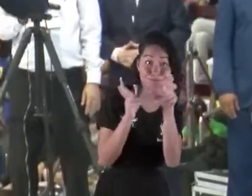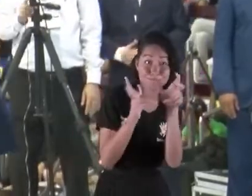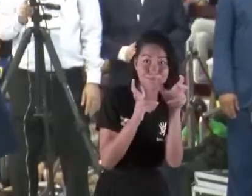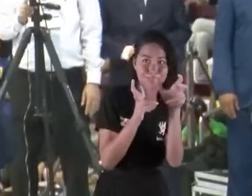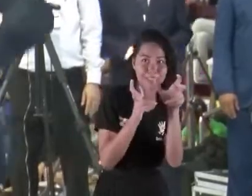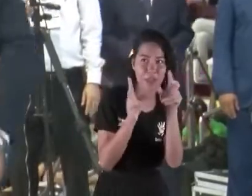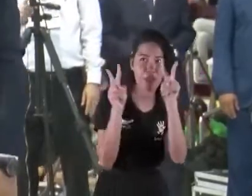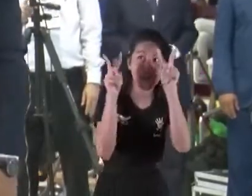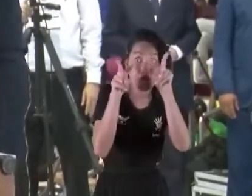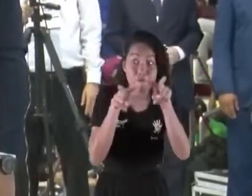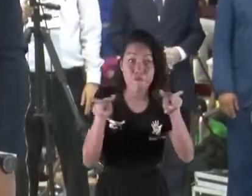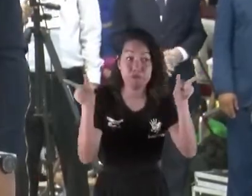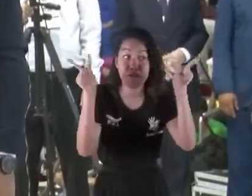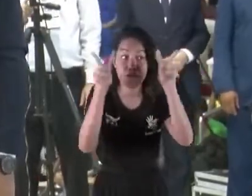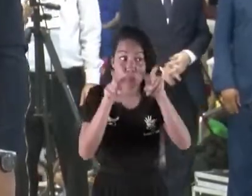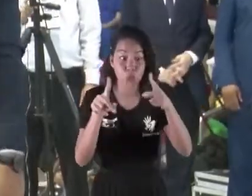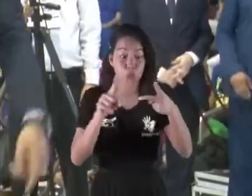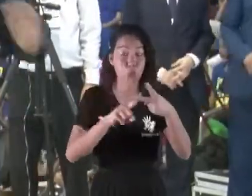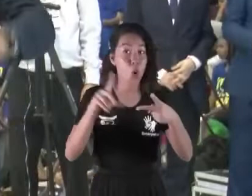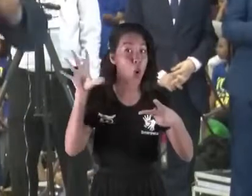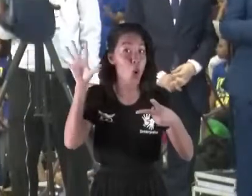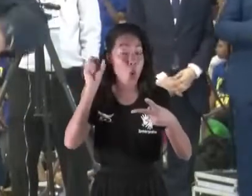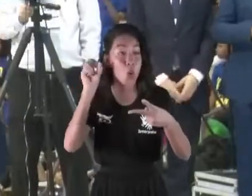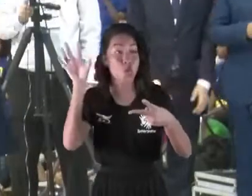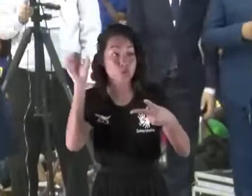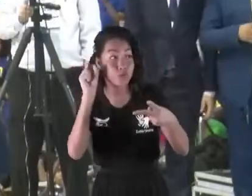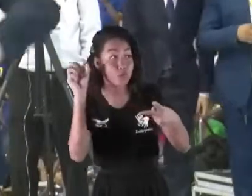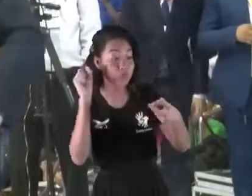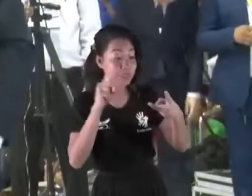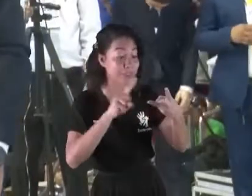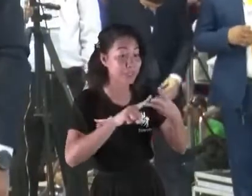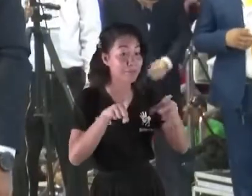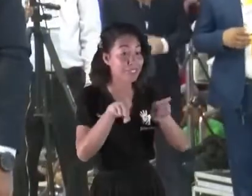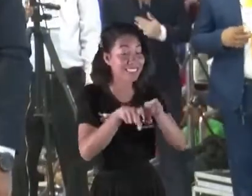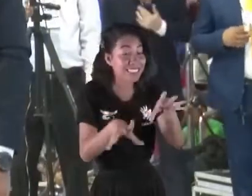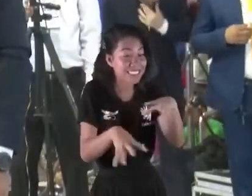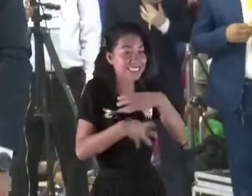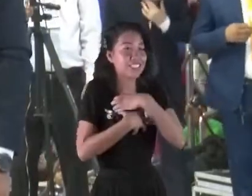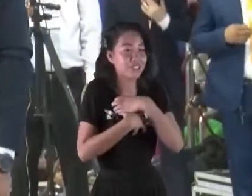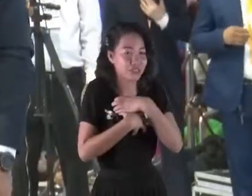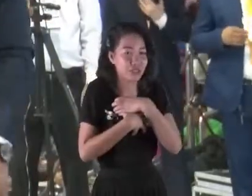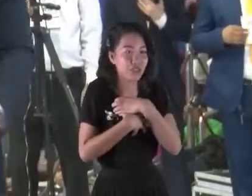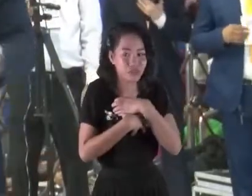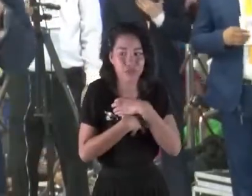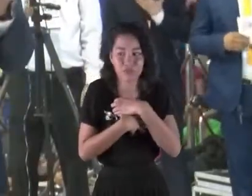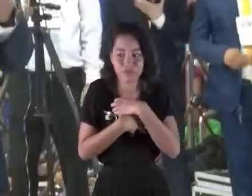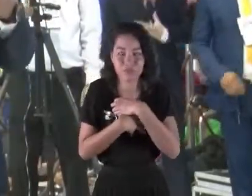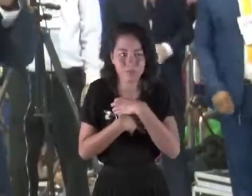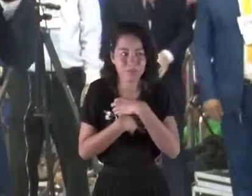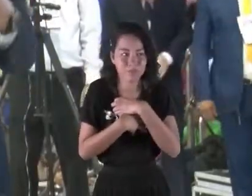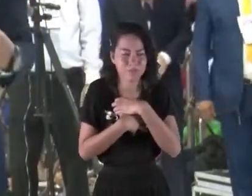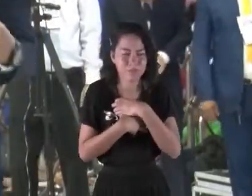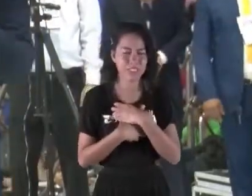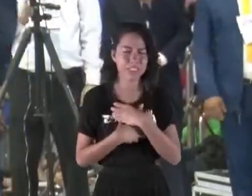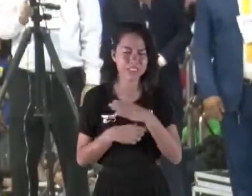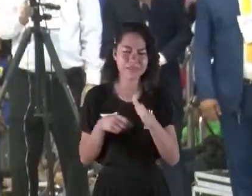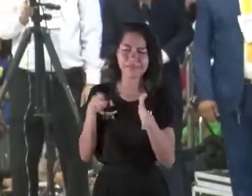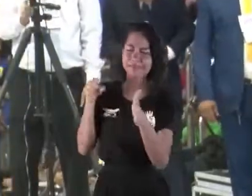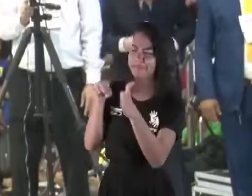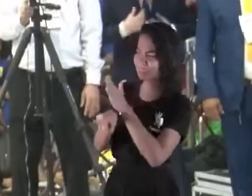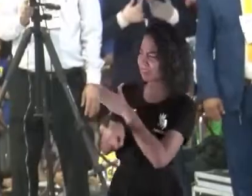Ezequiel ouviu, e Ezequiel sentiu. Aí alguém pergunta: